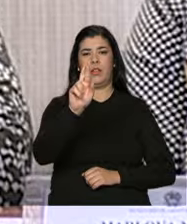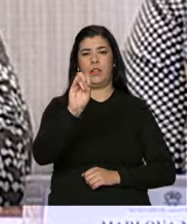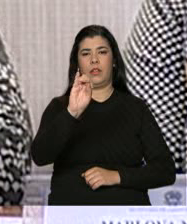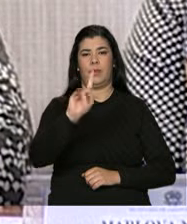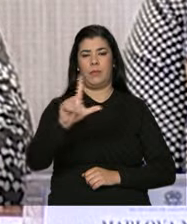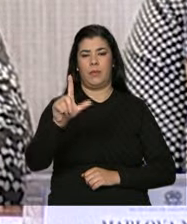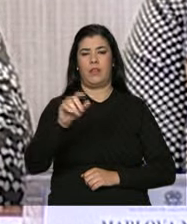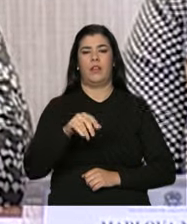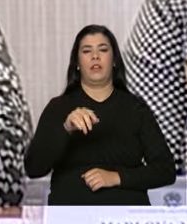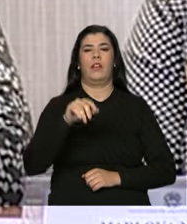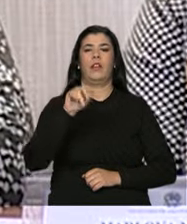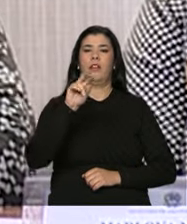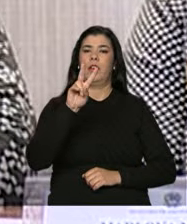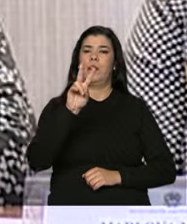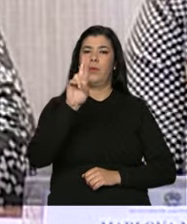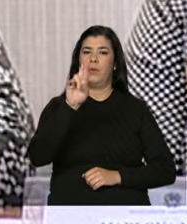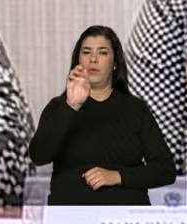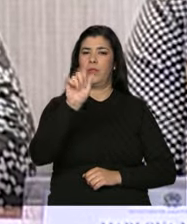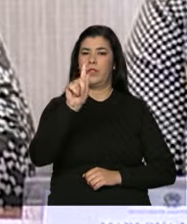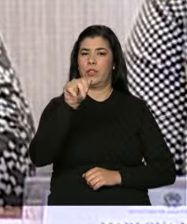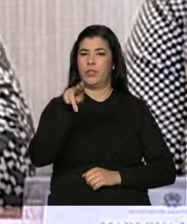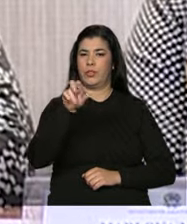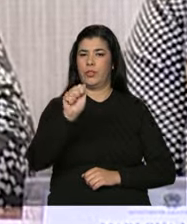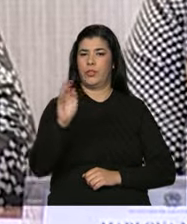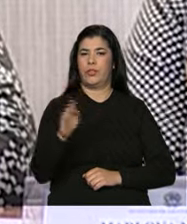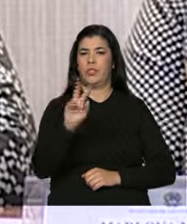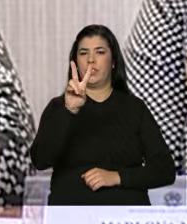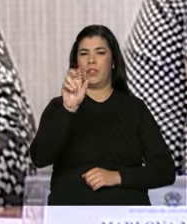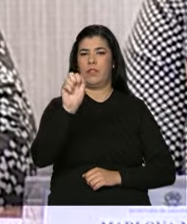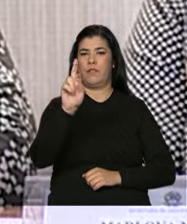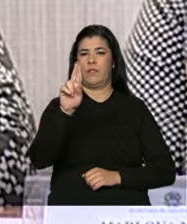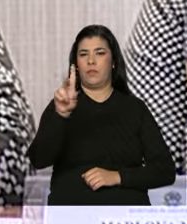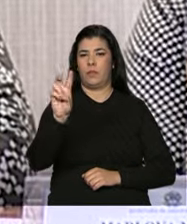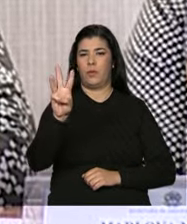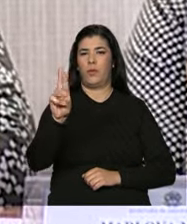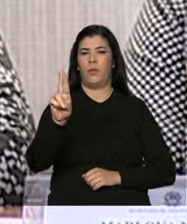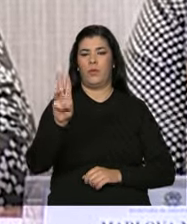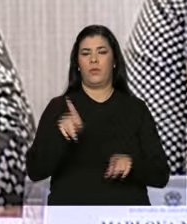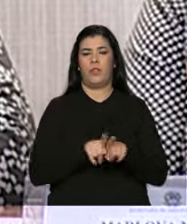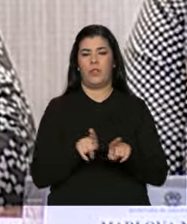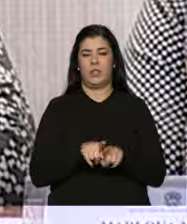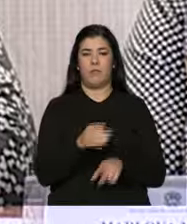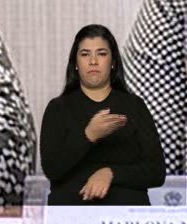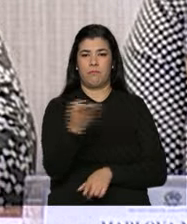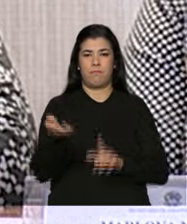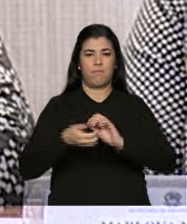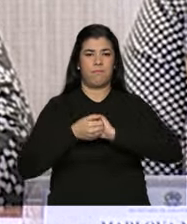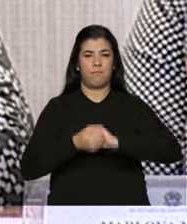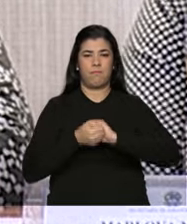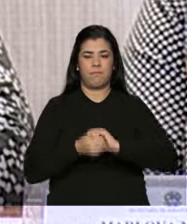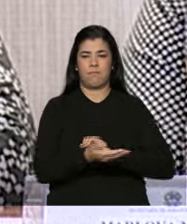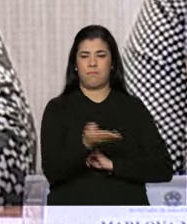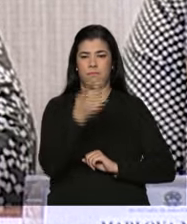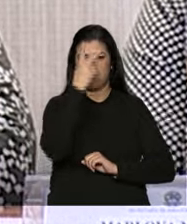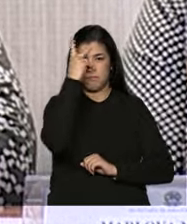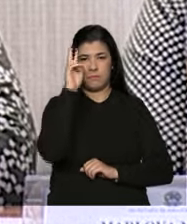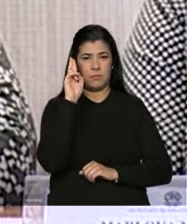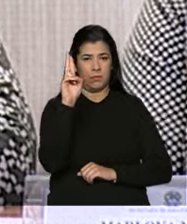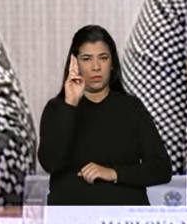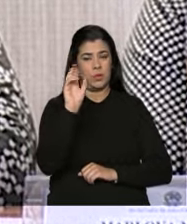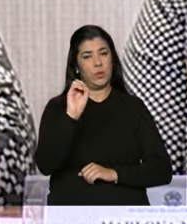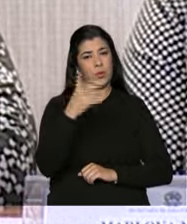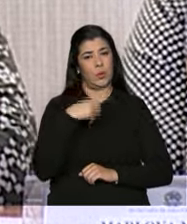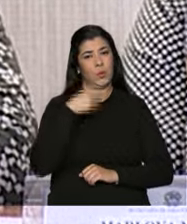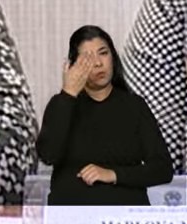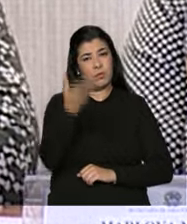Ivan. Eh, e saudando a mesa, saúdo a todos vocês que estão presentes aqui nesse momento e também a quem está ou